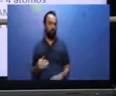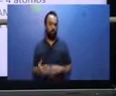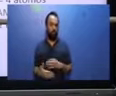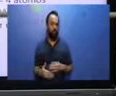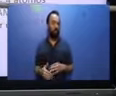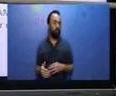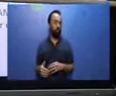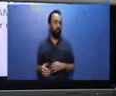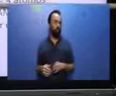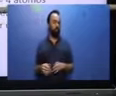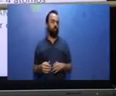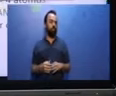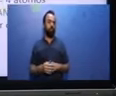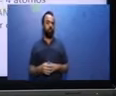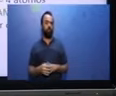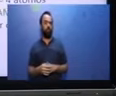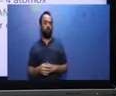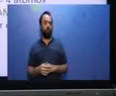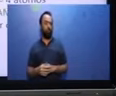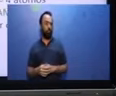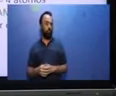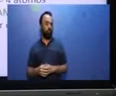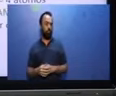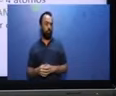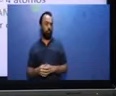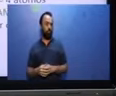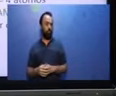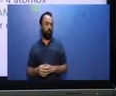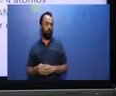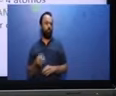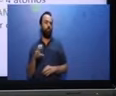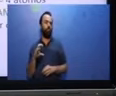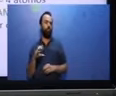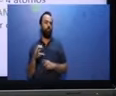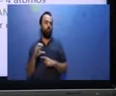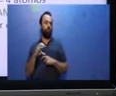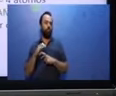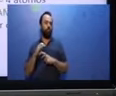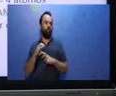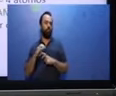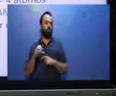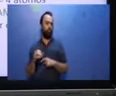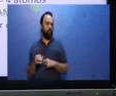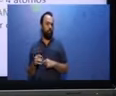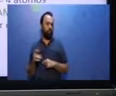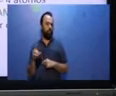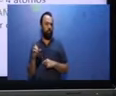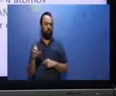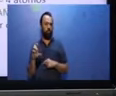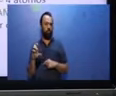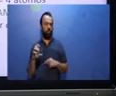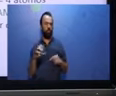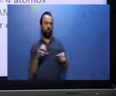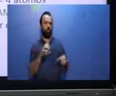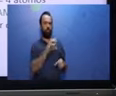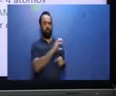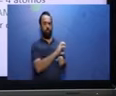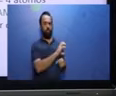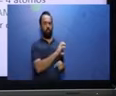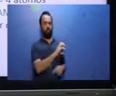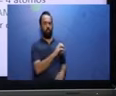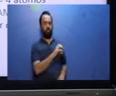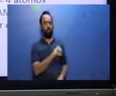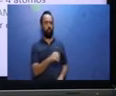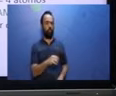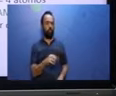que a gente vai arrumar será que vai ser o carbo carbono ó eu tenho um produto e um reagente